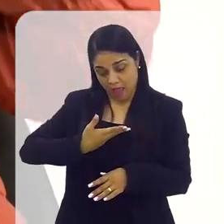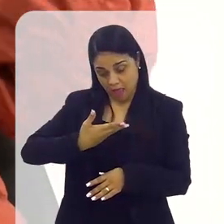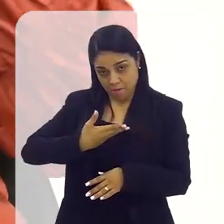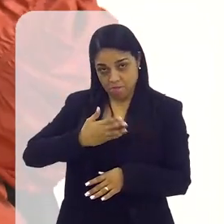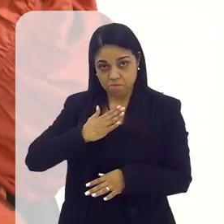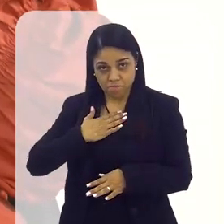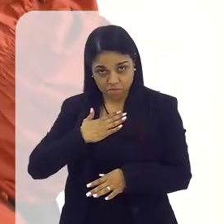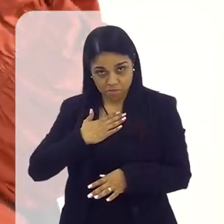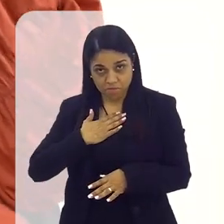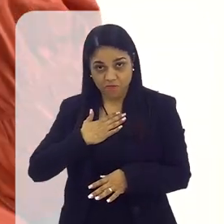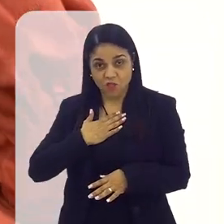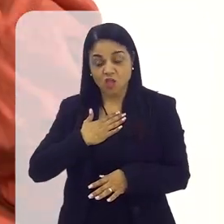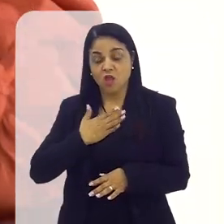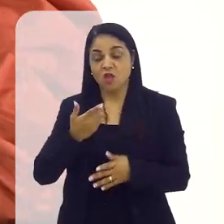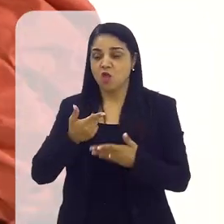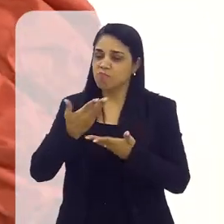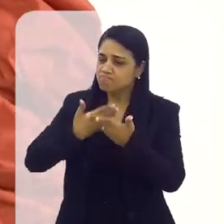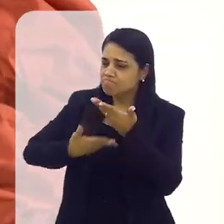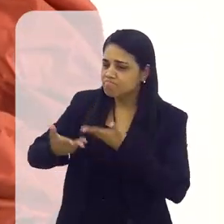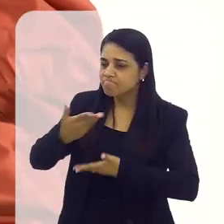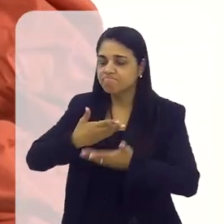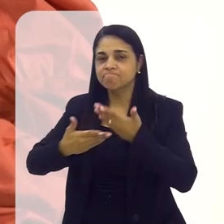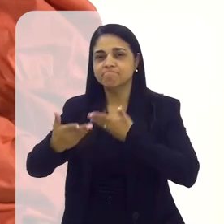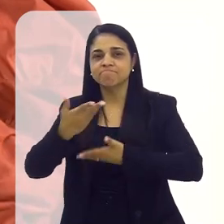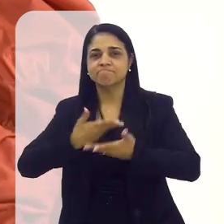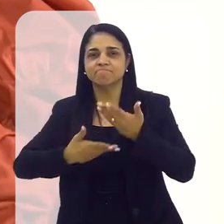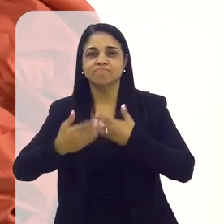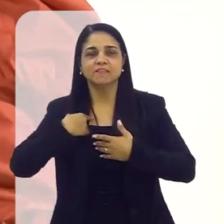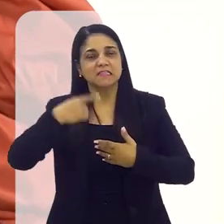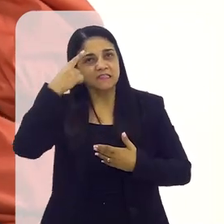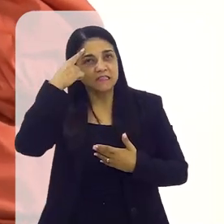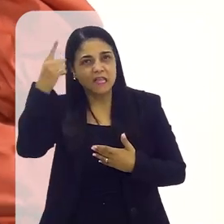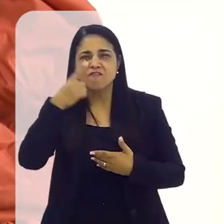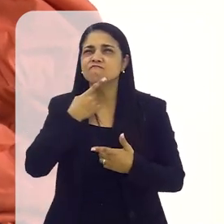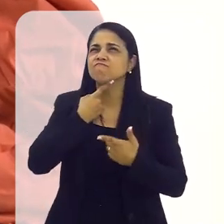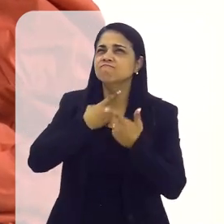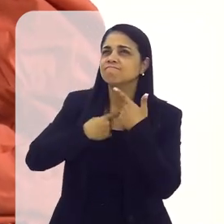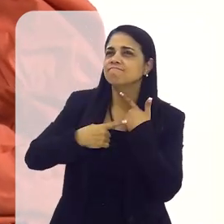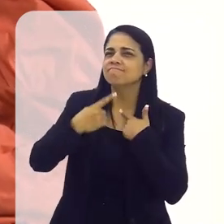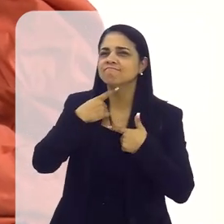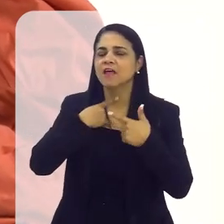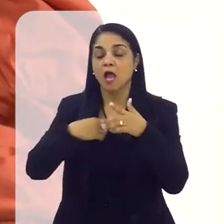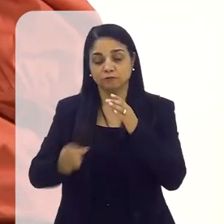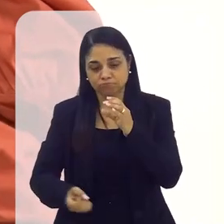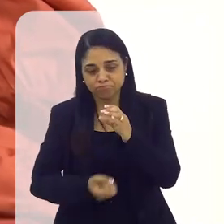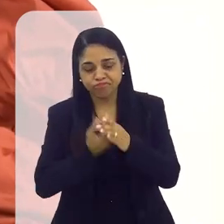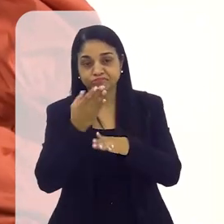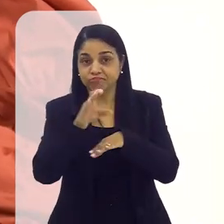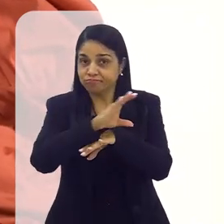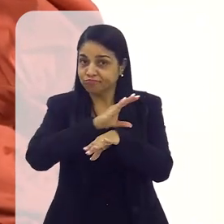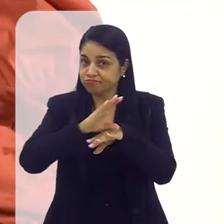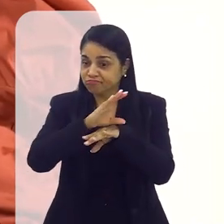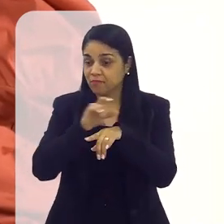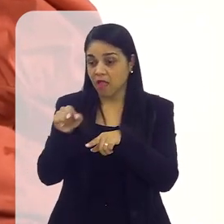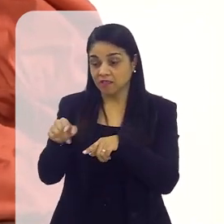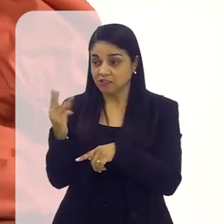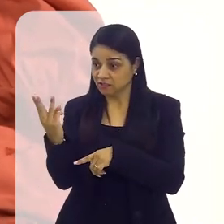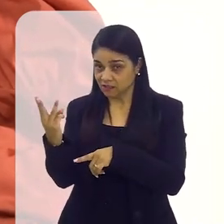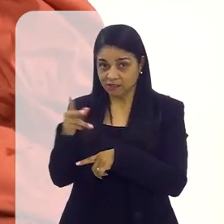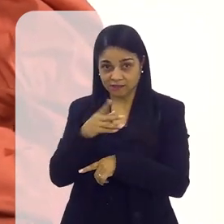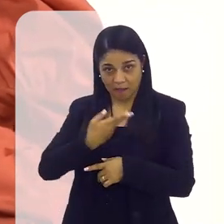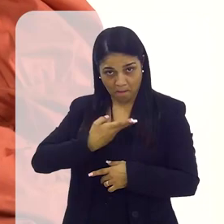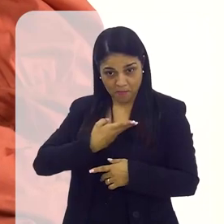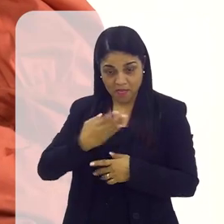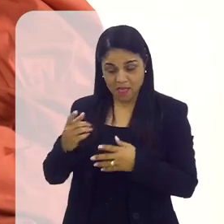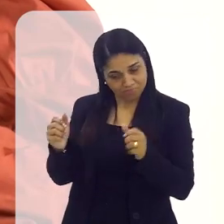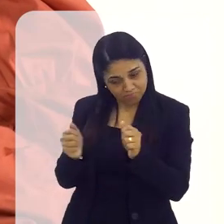eram amigas minhas, que eu compartilhei a minha ideia, né, a vontade do que eu tinha de fazer, e elas